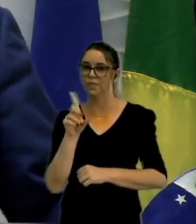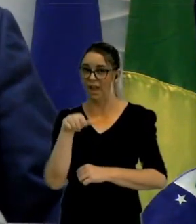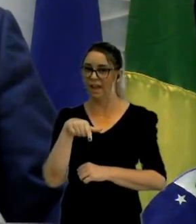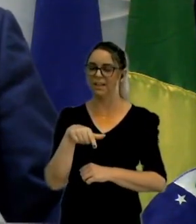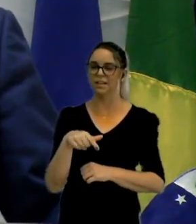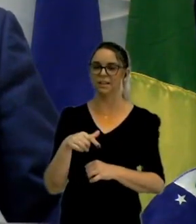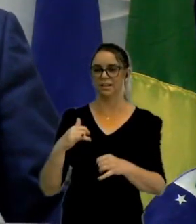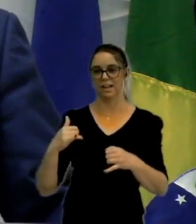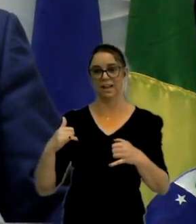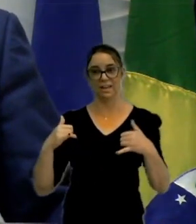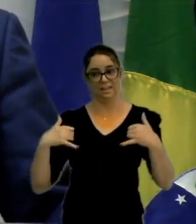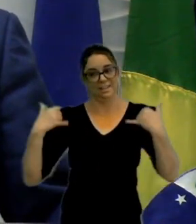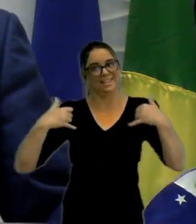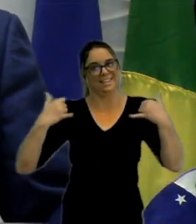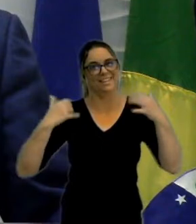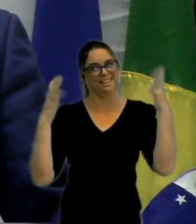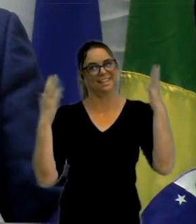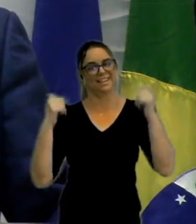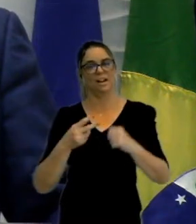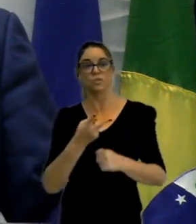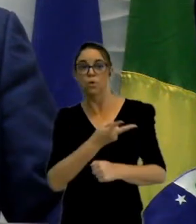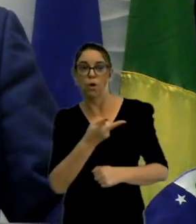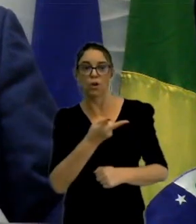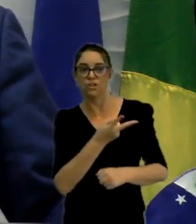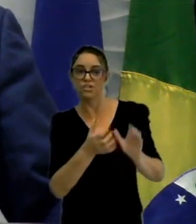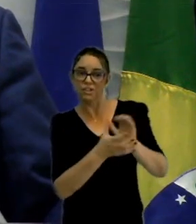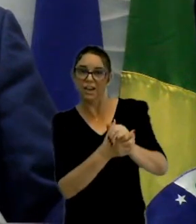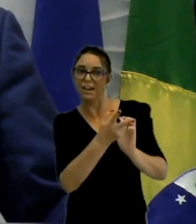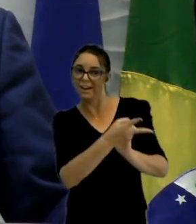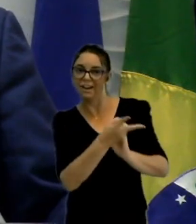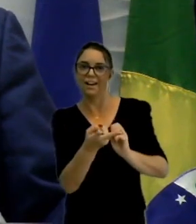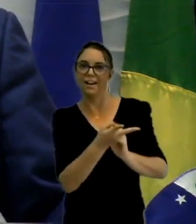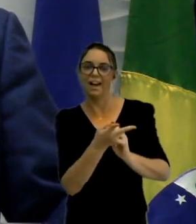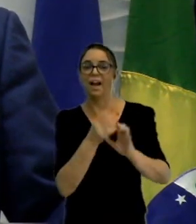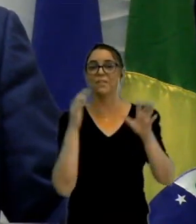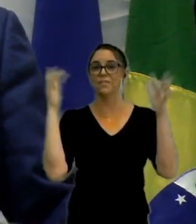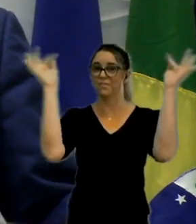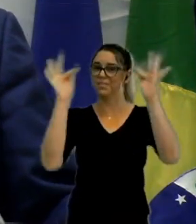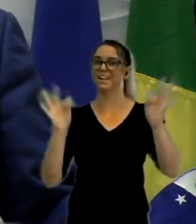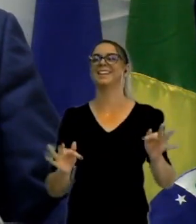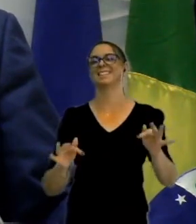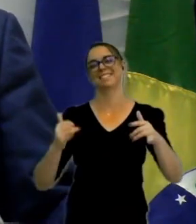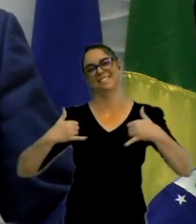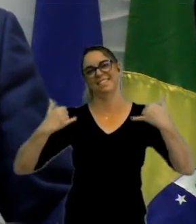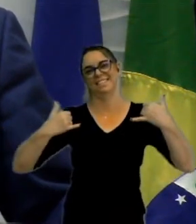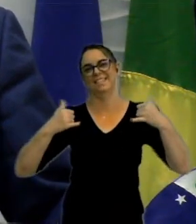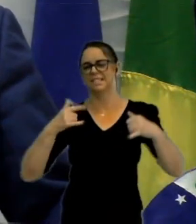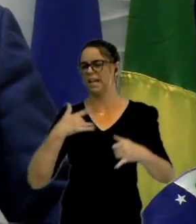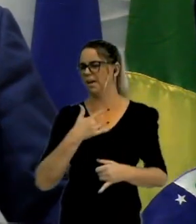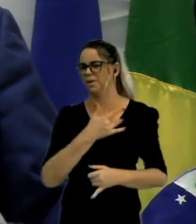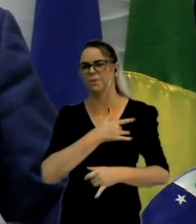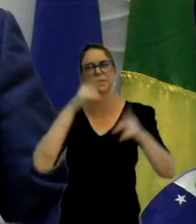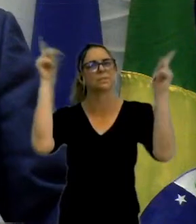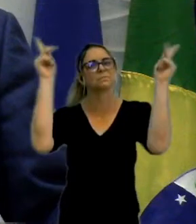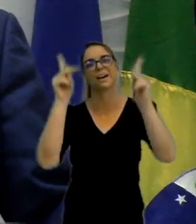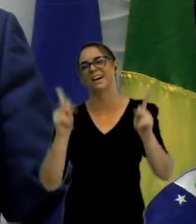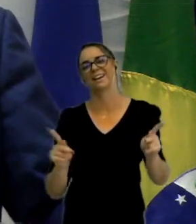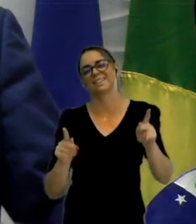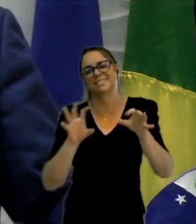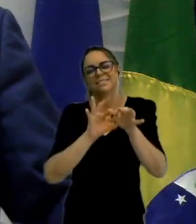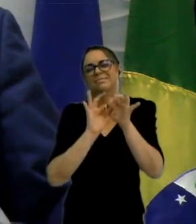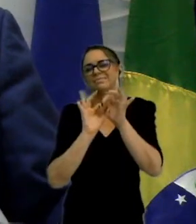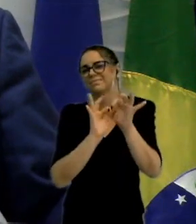vida nova. Quero desejar aos dois um feliz aniversário, que tenha muita saúde, muita paz e